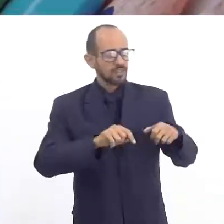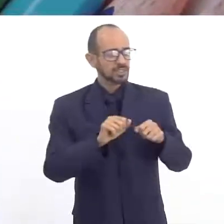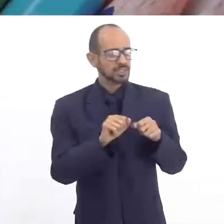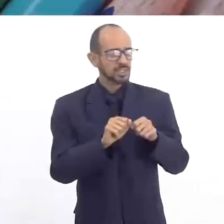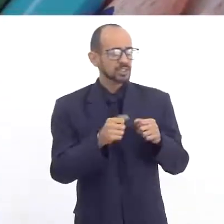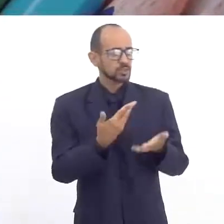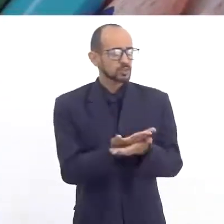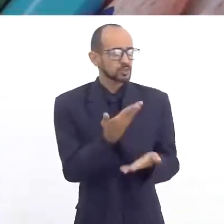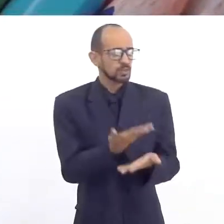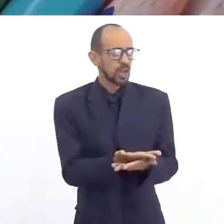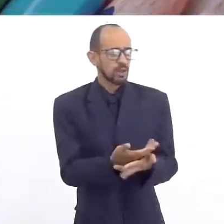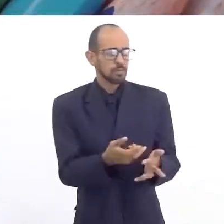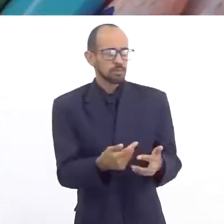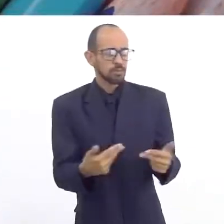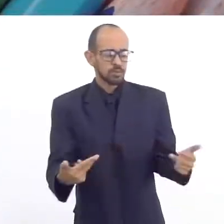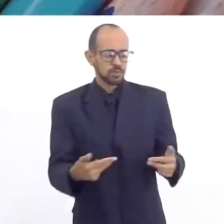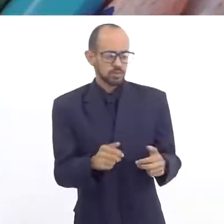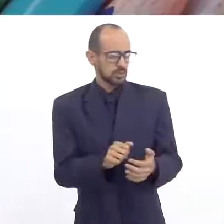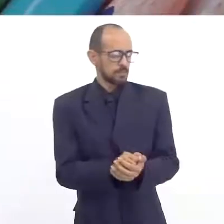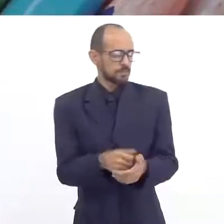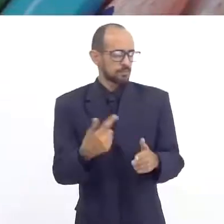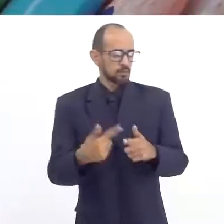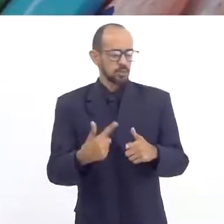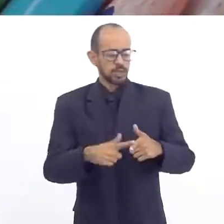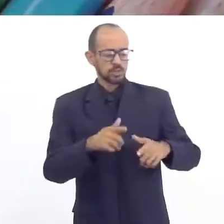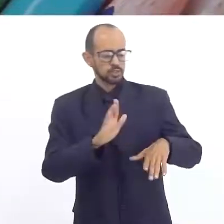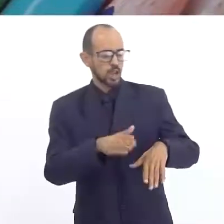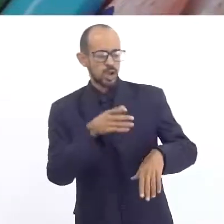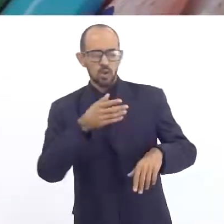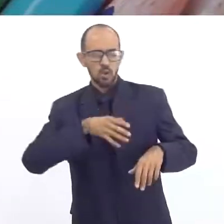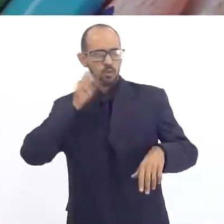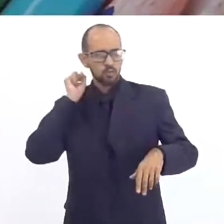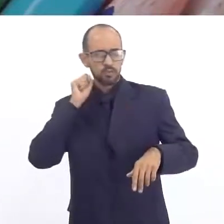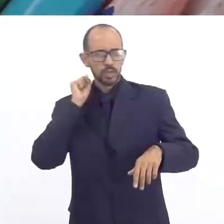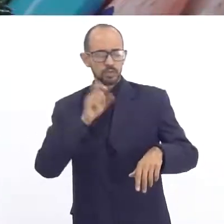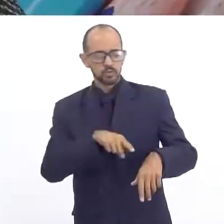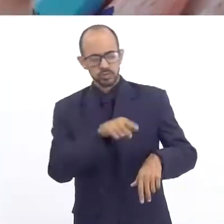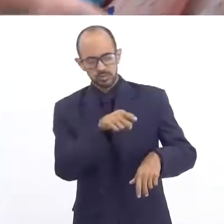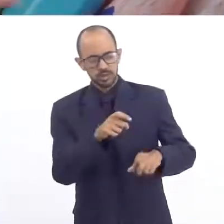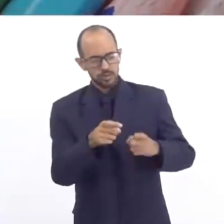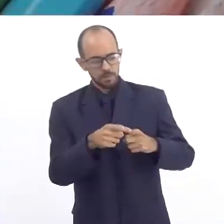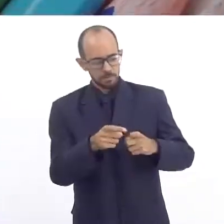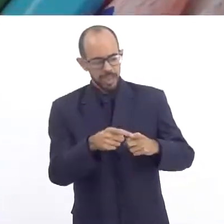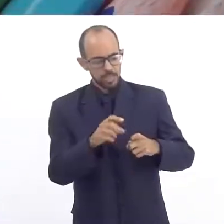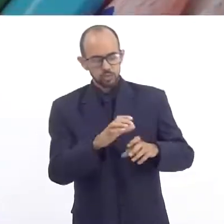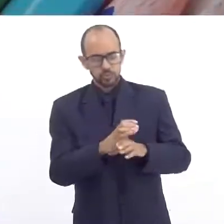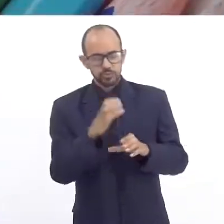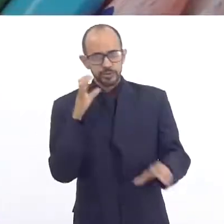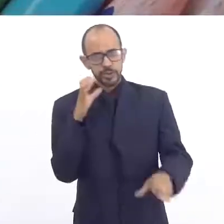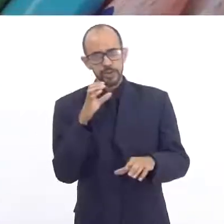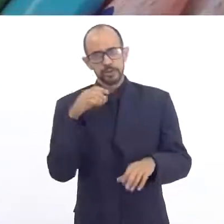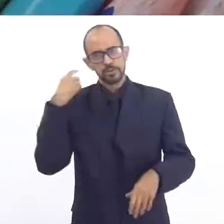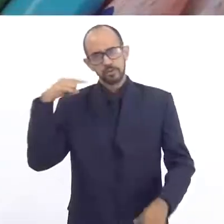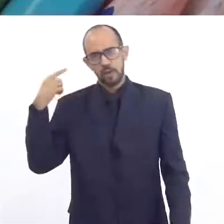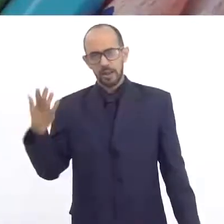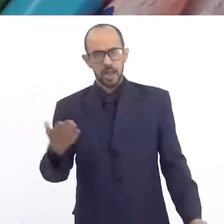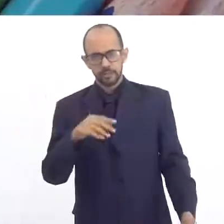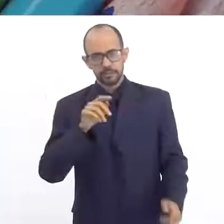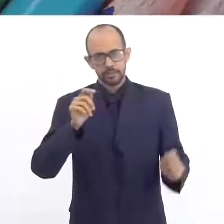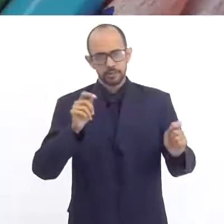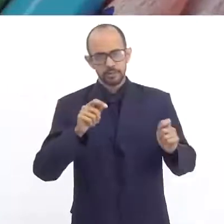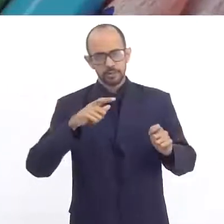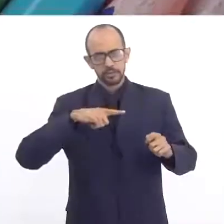uma carreira, vai fazer uma coisa, porque eu já ouvi de pais isso, porque só vai ser médico e engenheiro, só tem essa opção, ou médico,